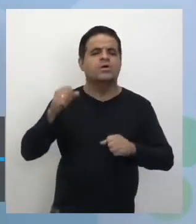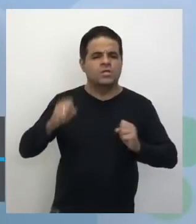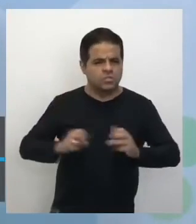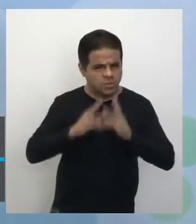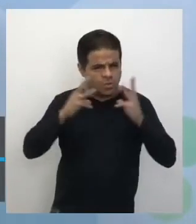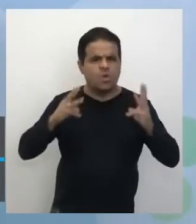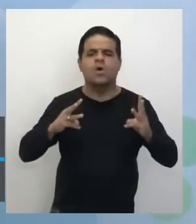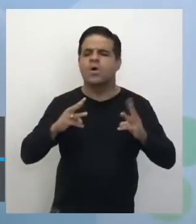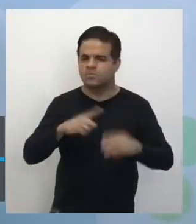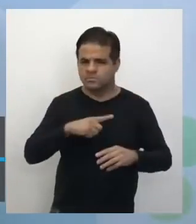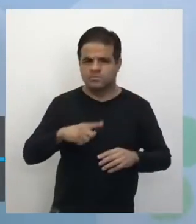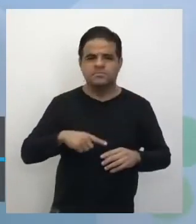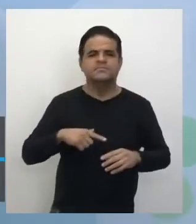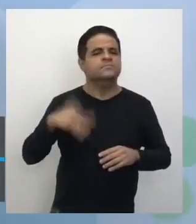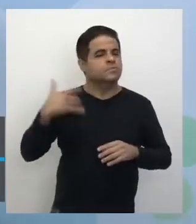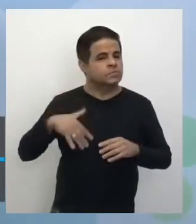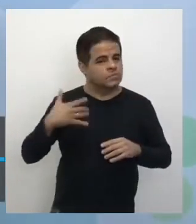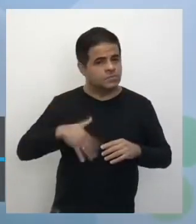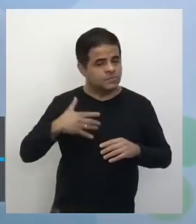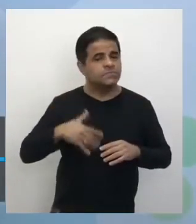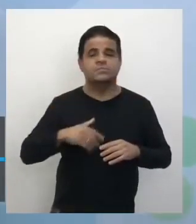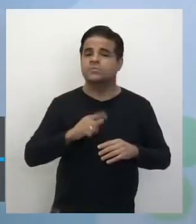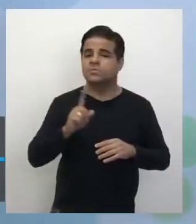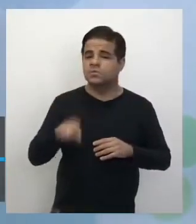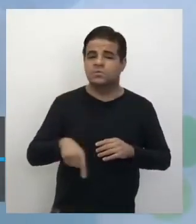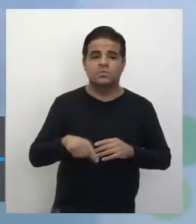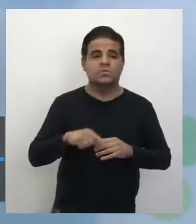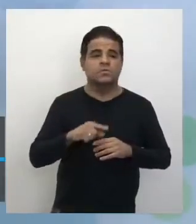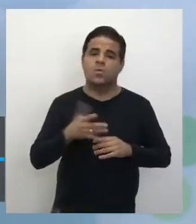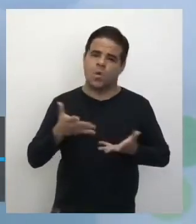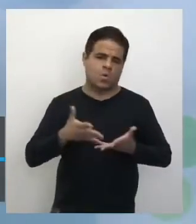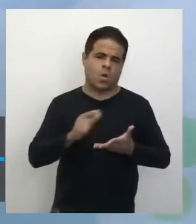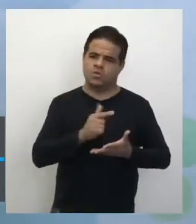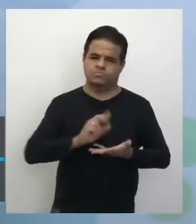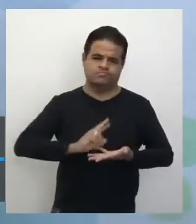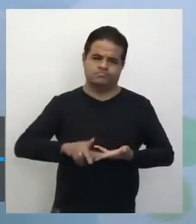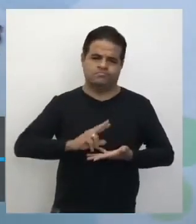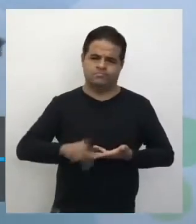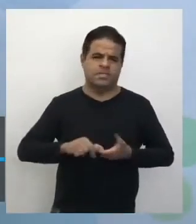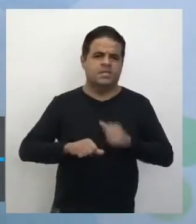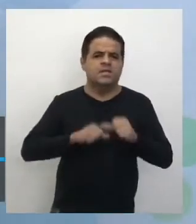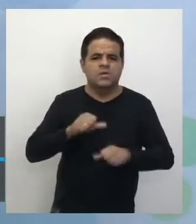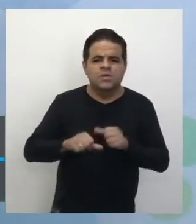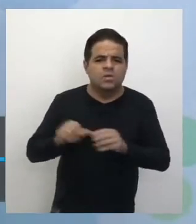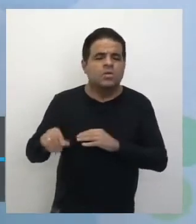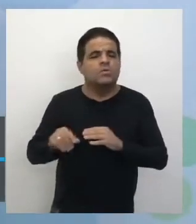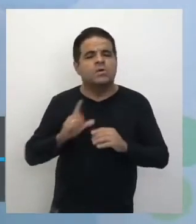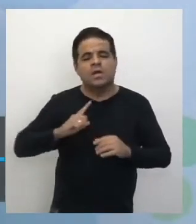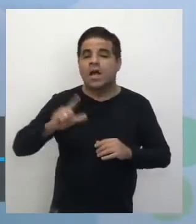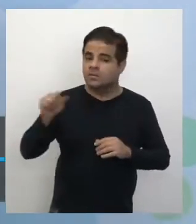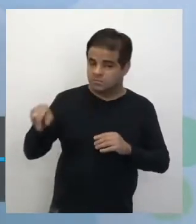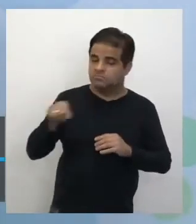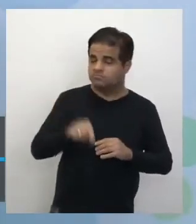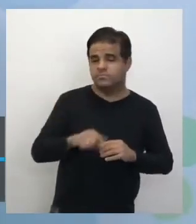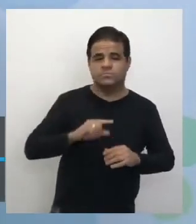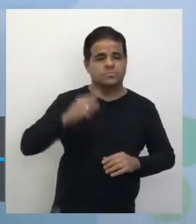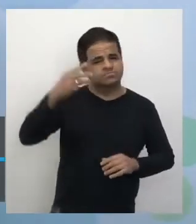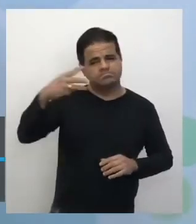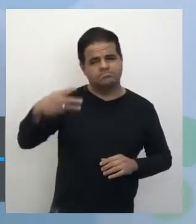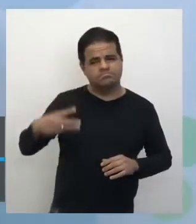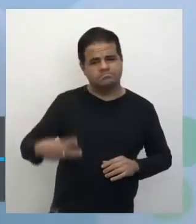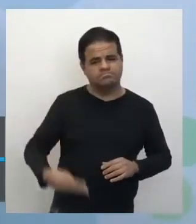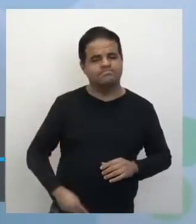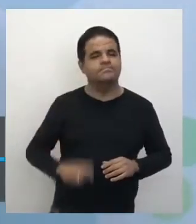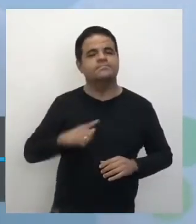ao vivo. Mais um merchan. Mais um merchan. O Ibira Motopoint não existe mais, né? Tinha mudado, tal, mas ele era ali. E toda